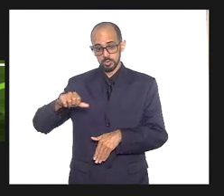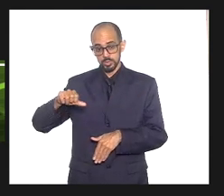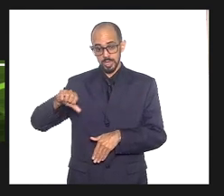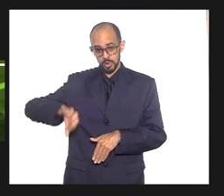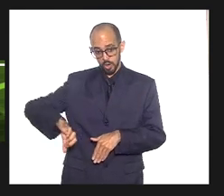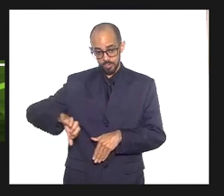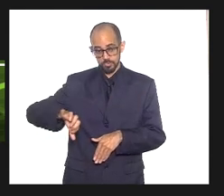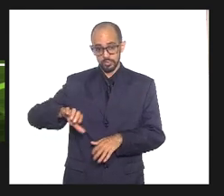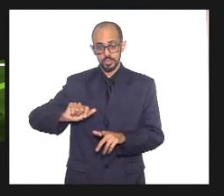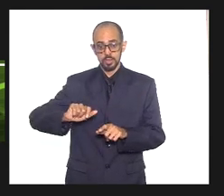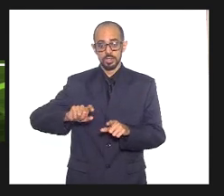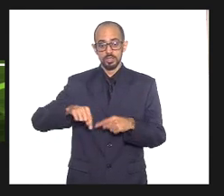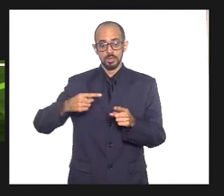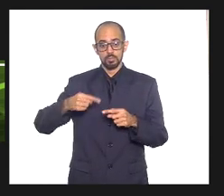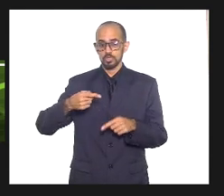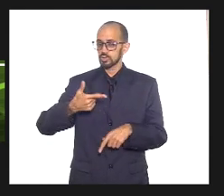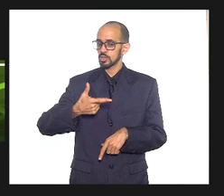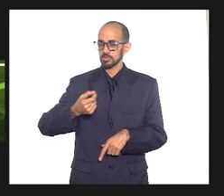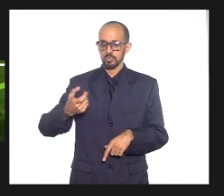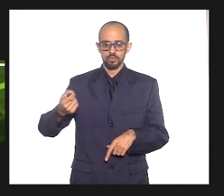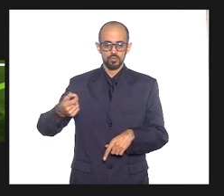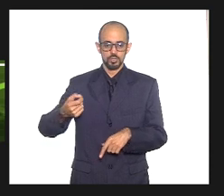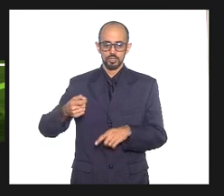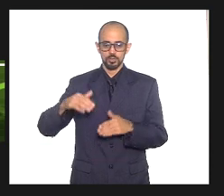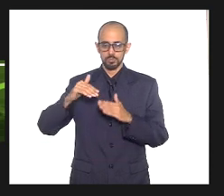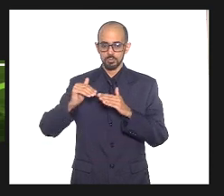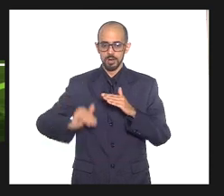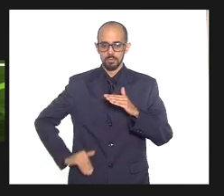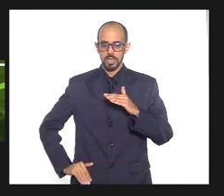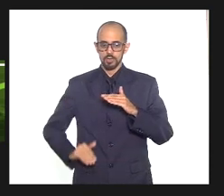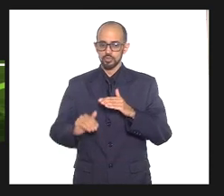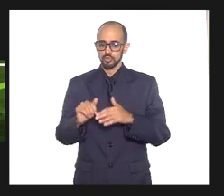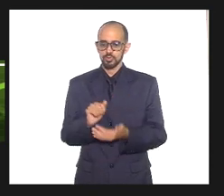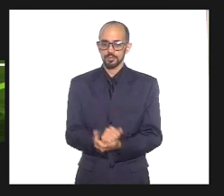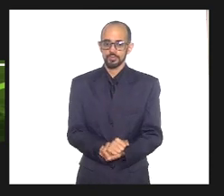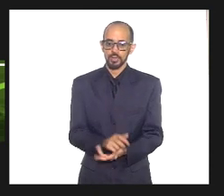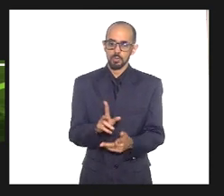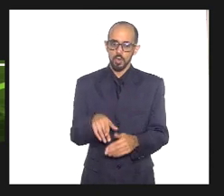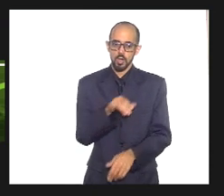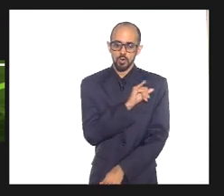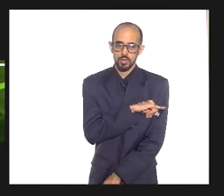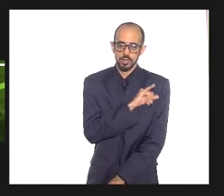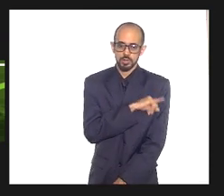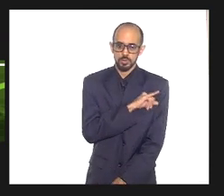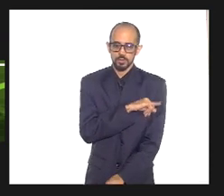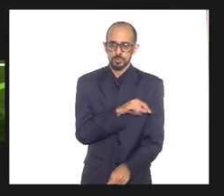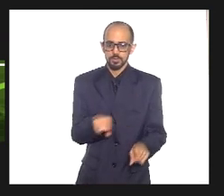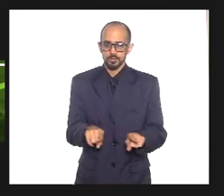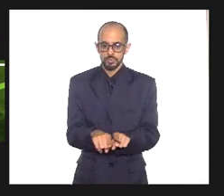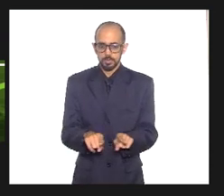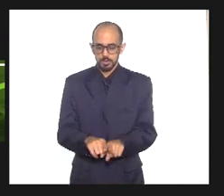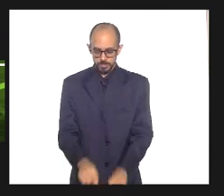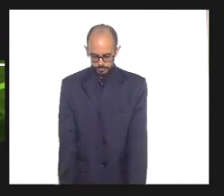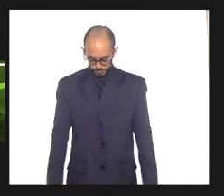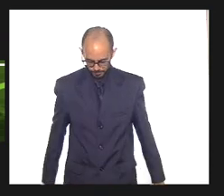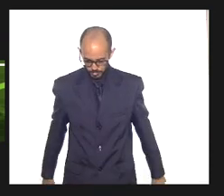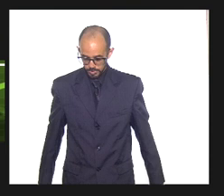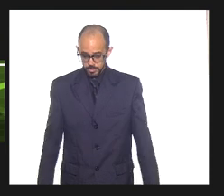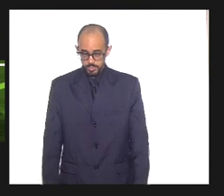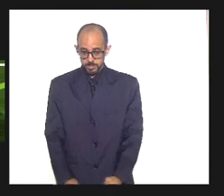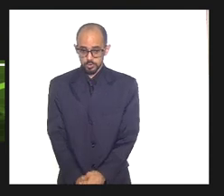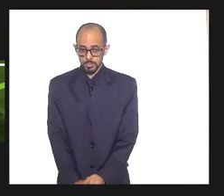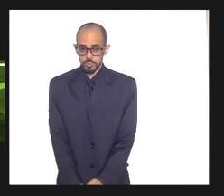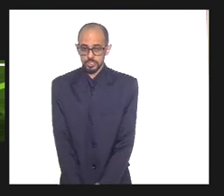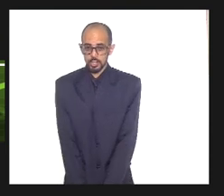depois de 2020 para baixo, a mesma coisa aqui no caso do Rio, a gente tem uma queda acentuada. Falando